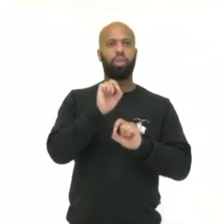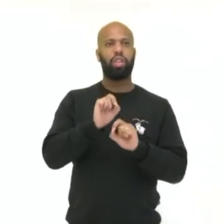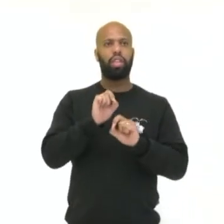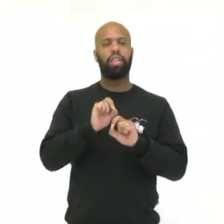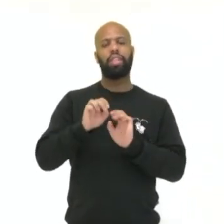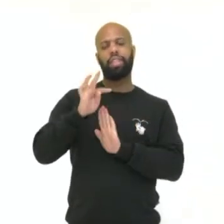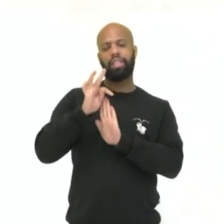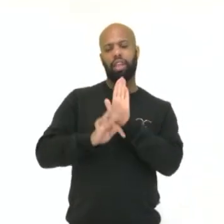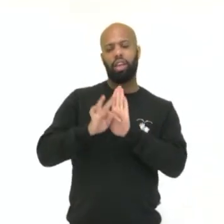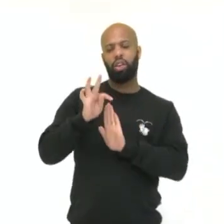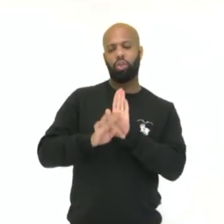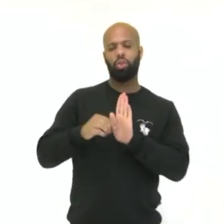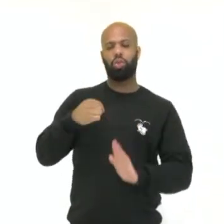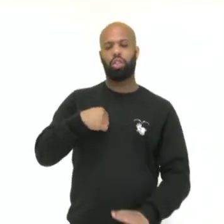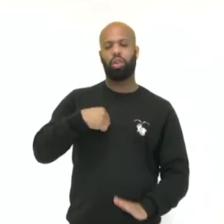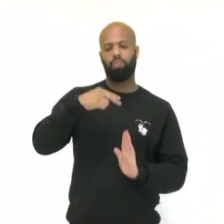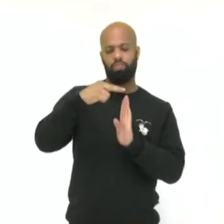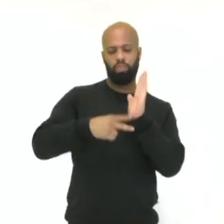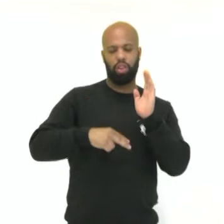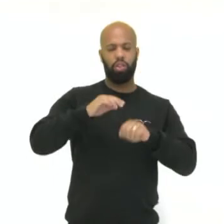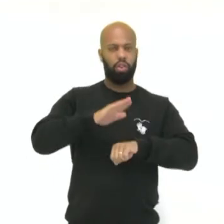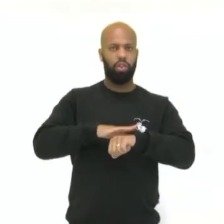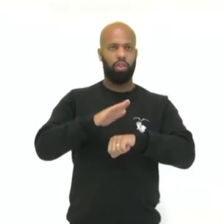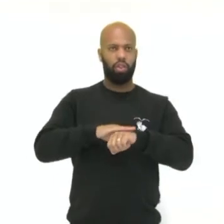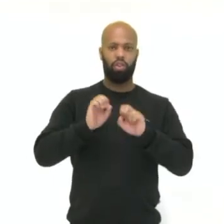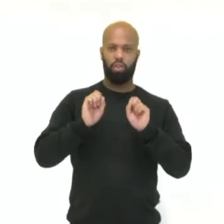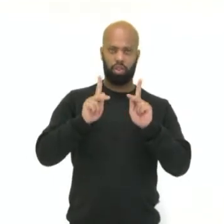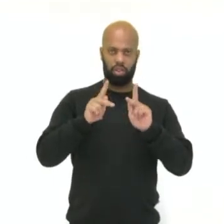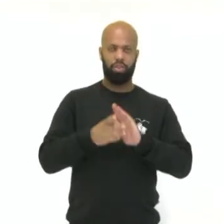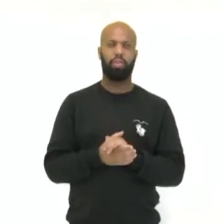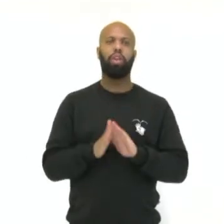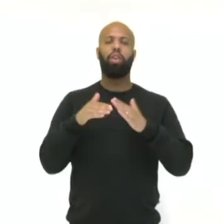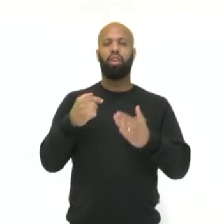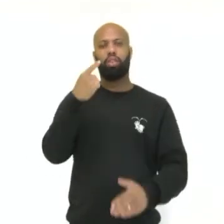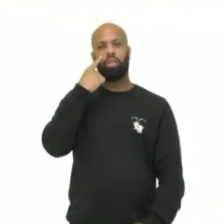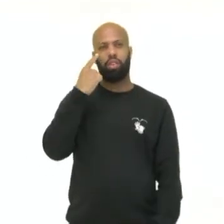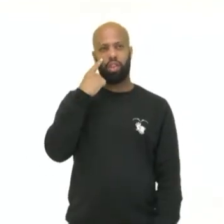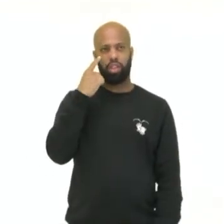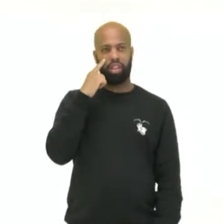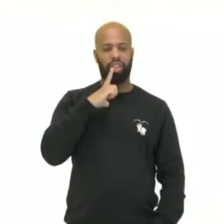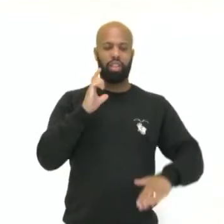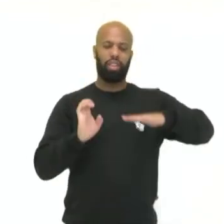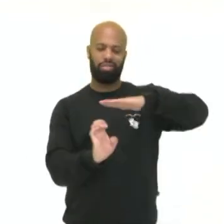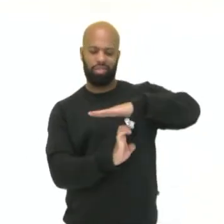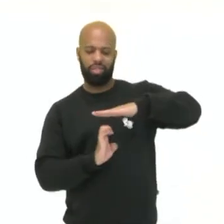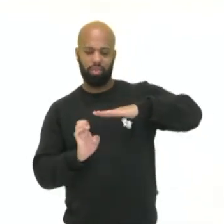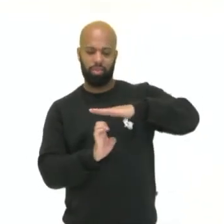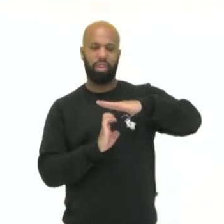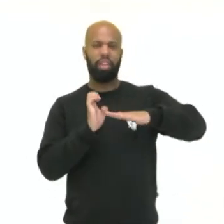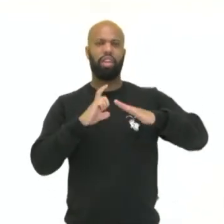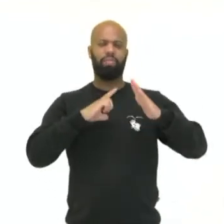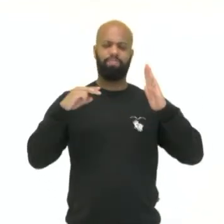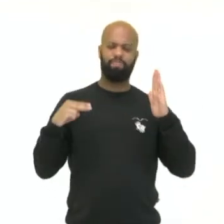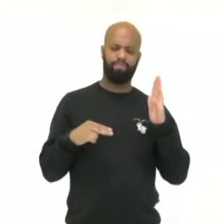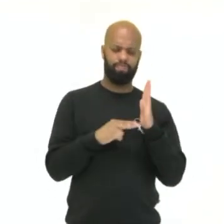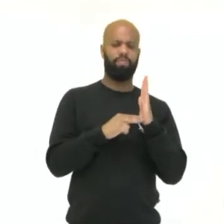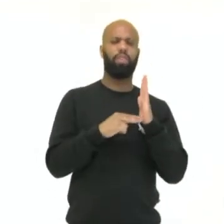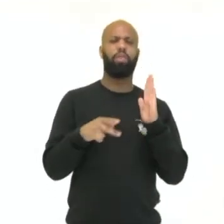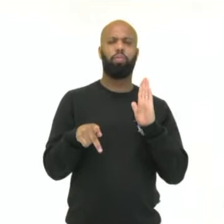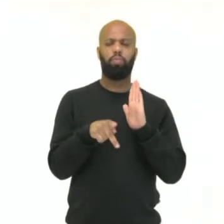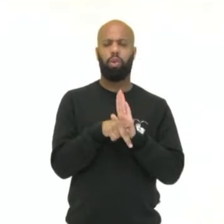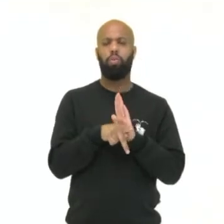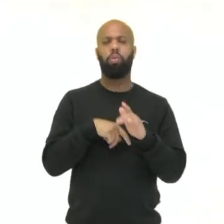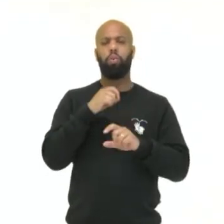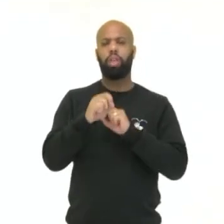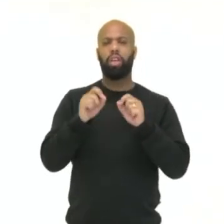que nós estamos lendo naquele momento. Observe aqui então, empresas são denunciadas por publicidade infantil